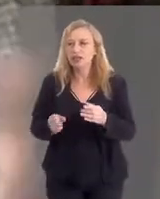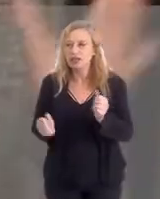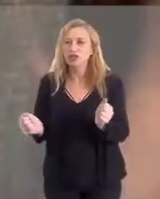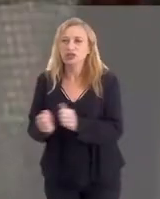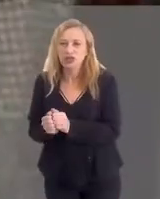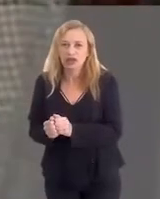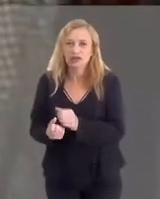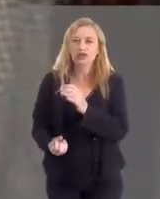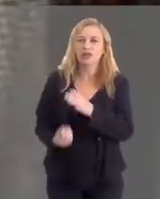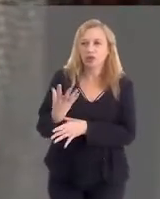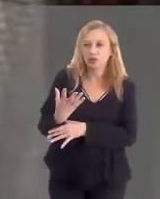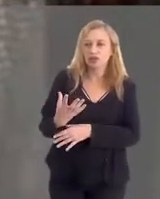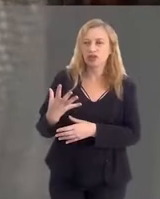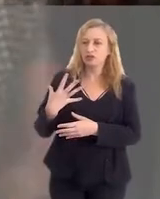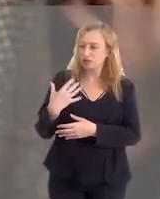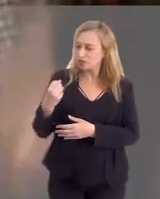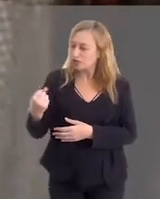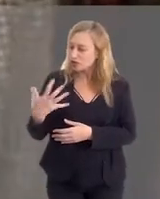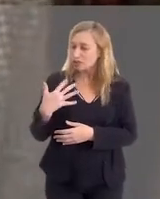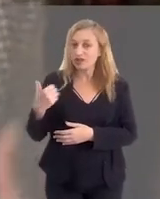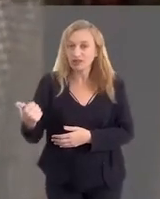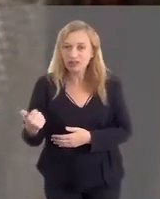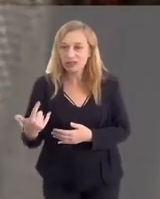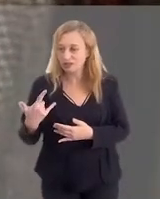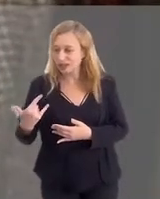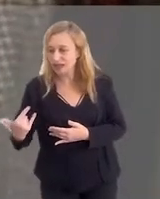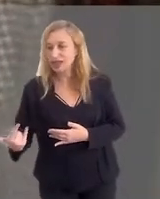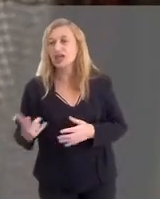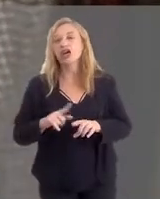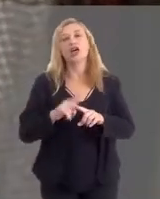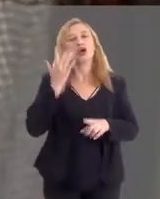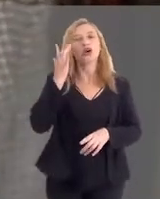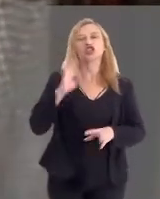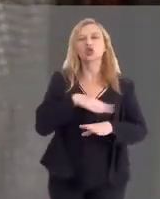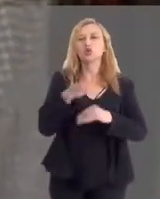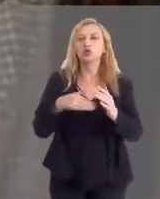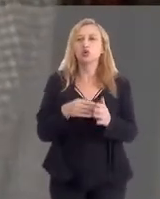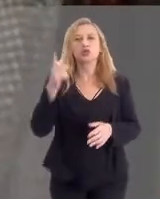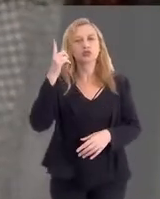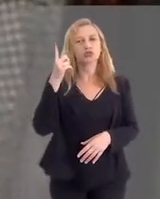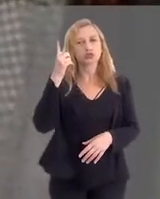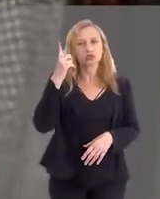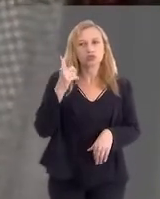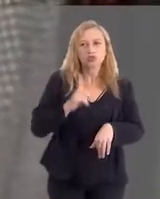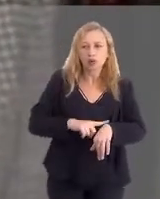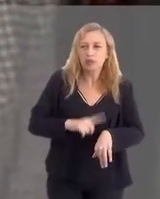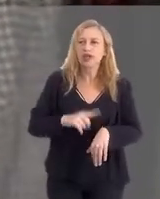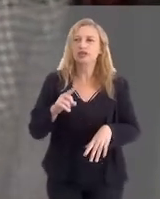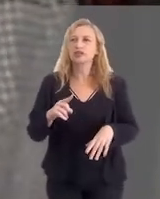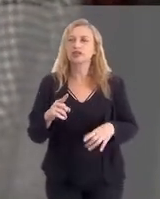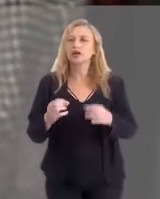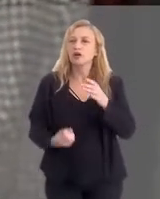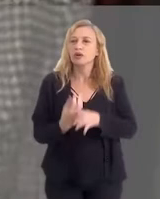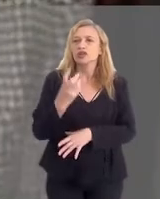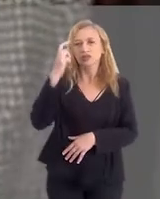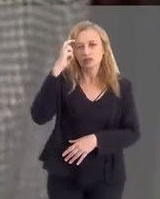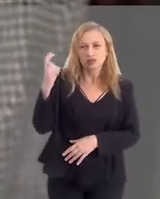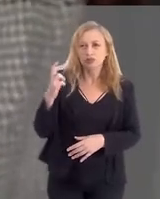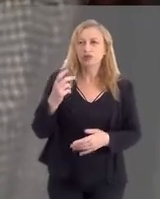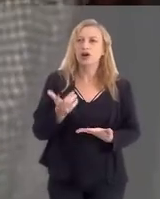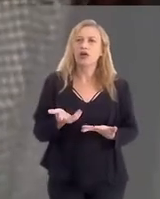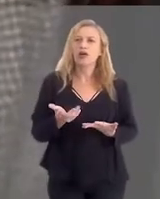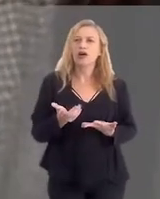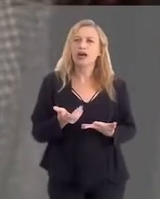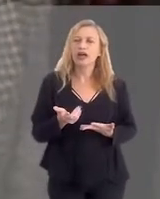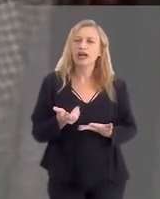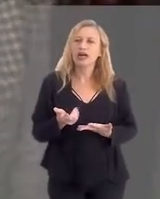mas acabava me envolvendo com a produção. E a coisa foi me chamando, né? Mas eu acho que em todo momento, todas as minhas produções culturais, foi determinante